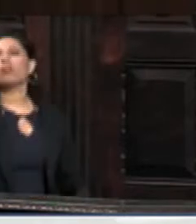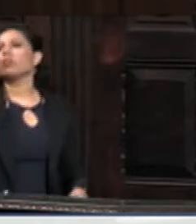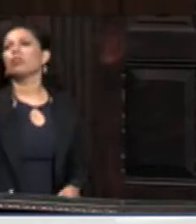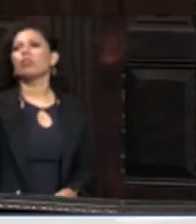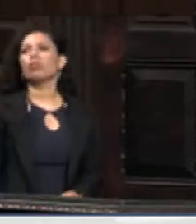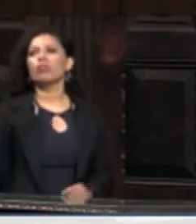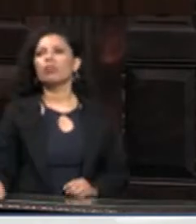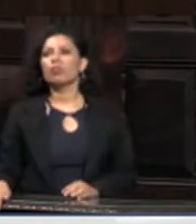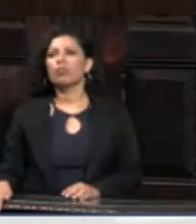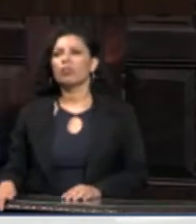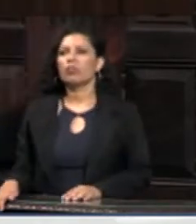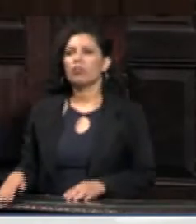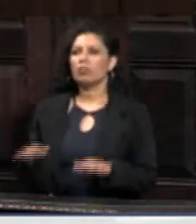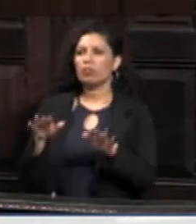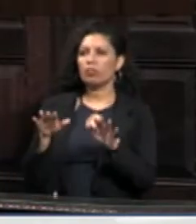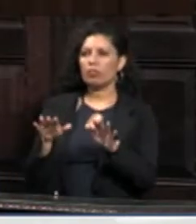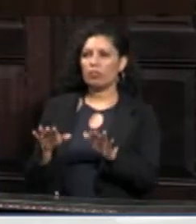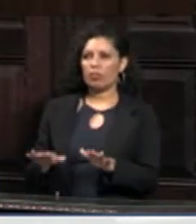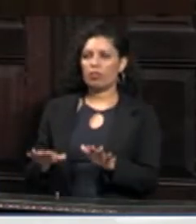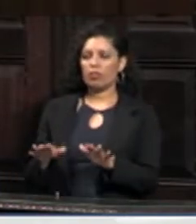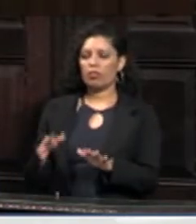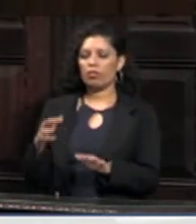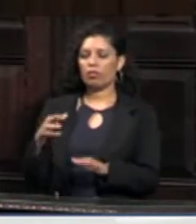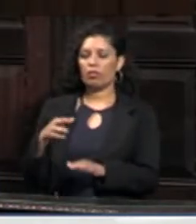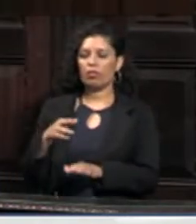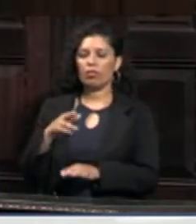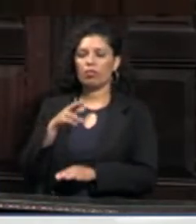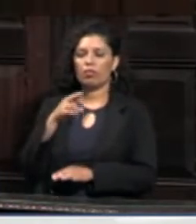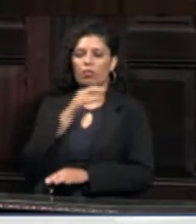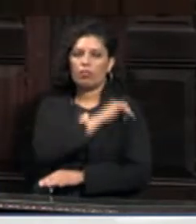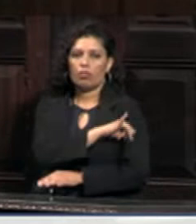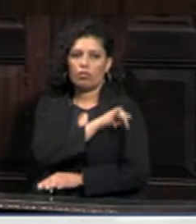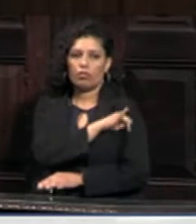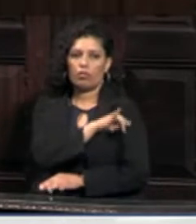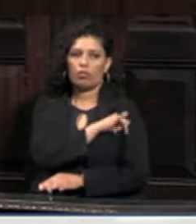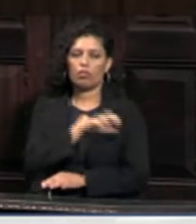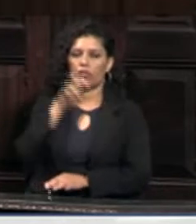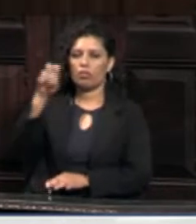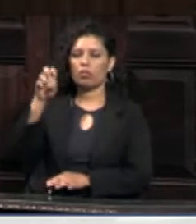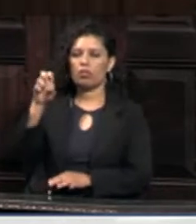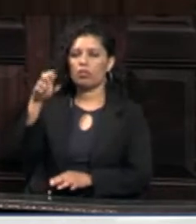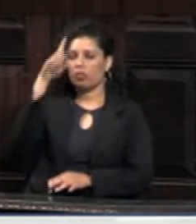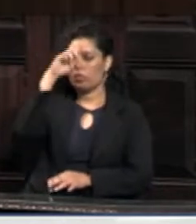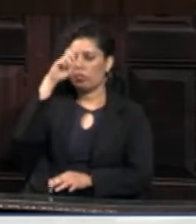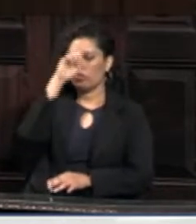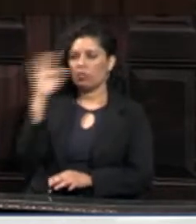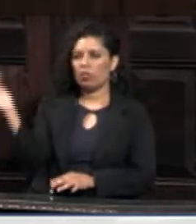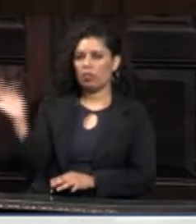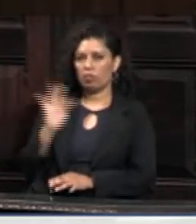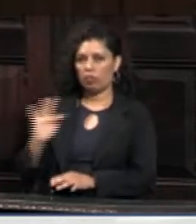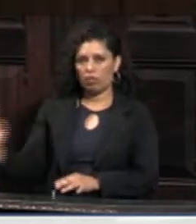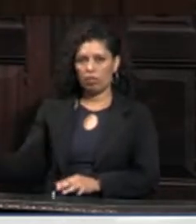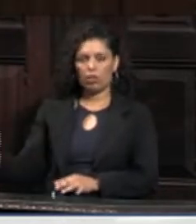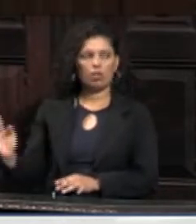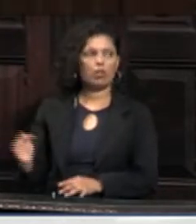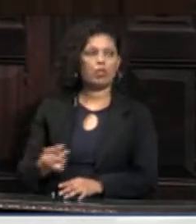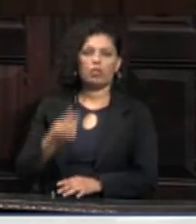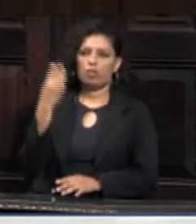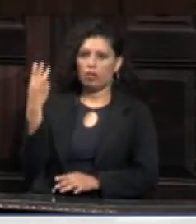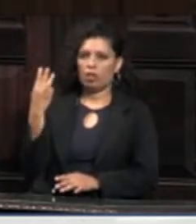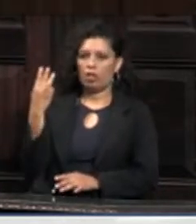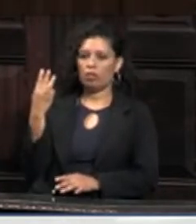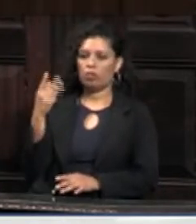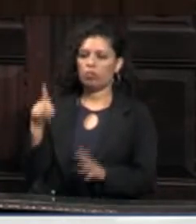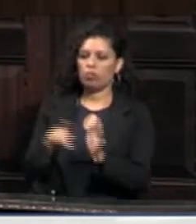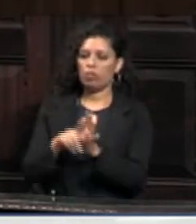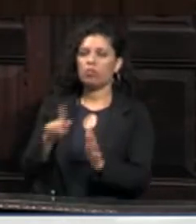Rio de Janeiro são 5 hospitais federais e 3 institutos. O dinheiro que é repassado fica